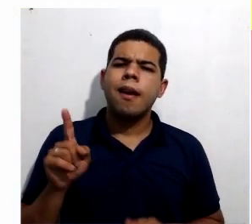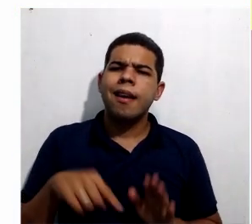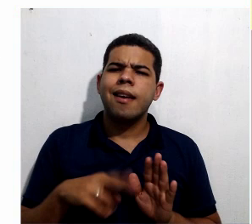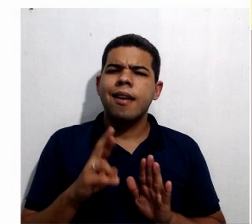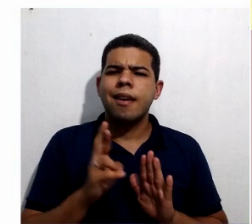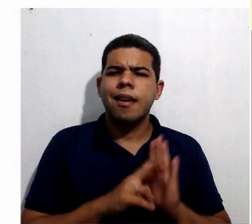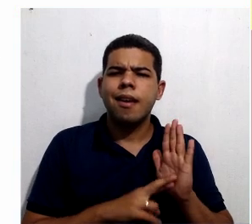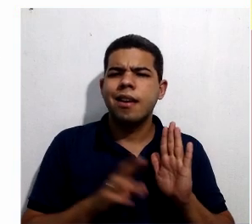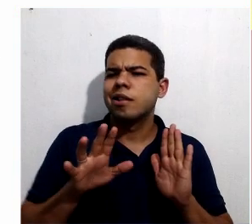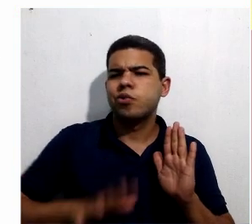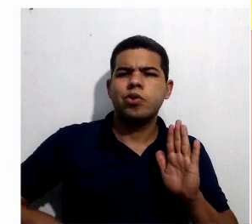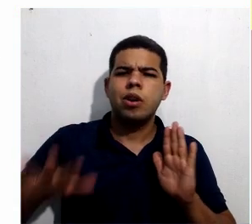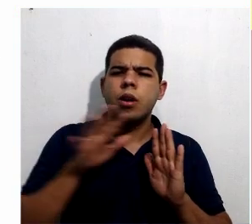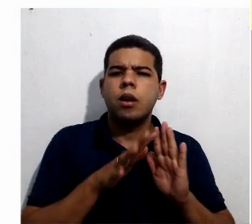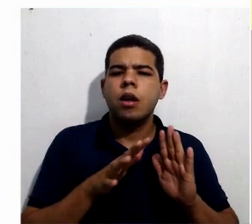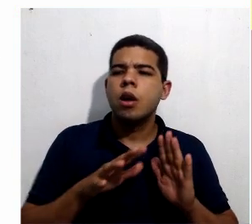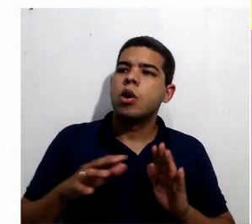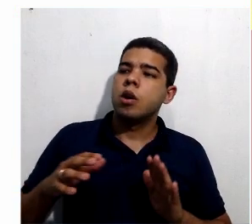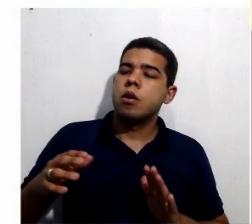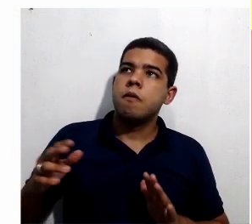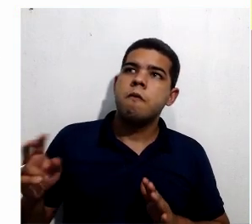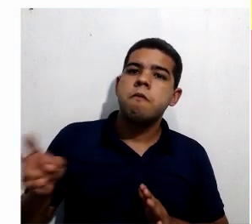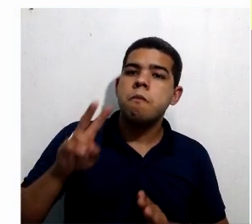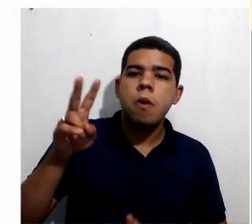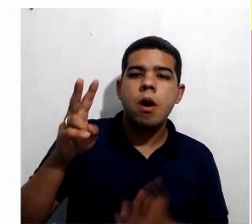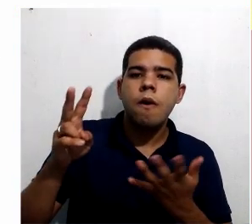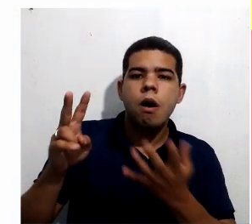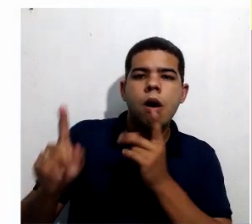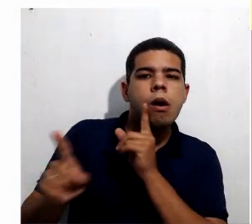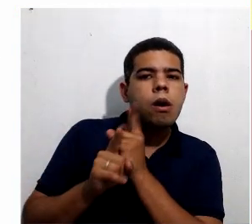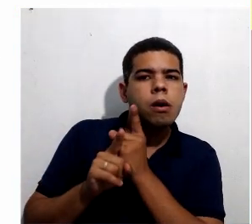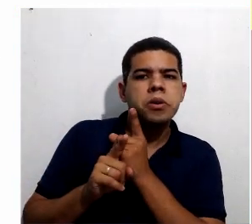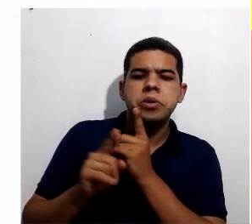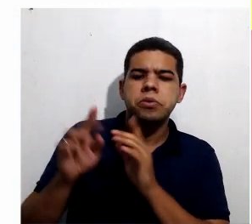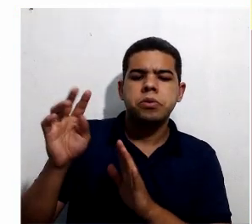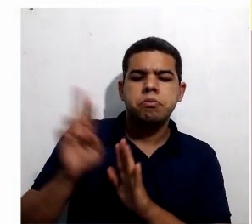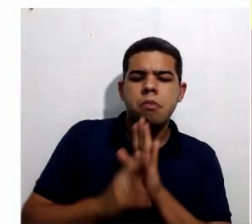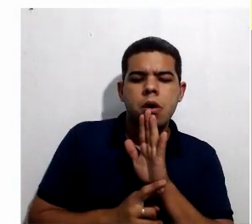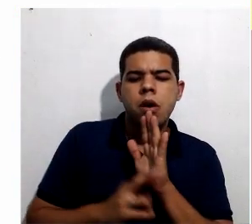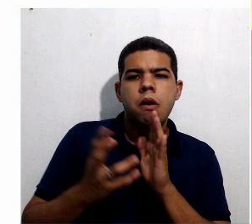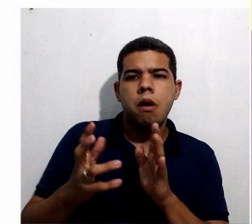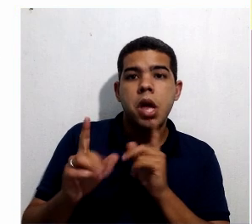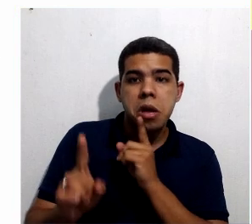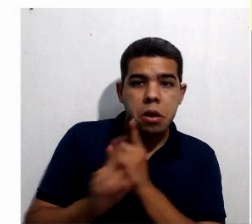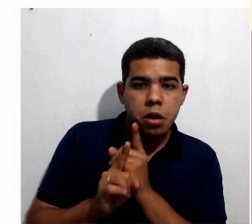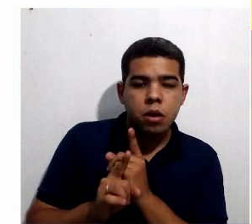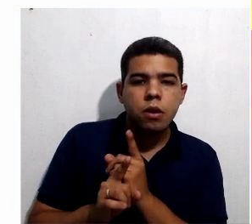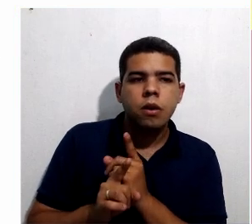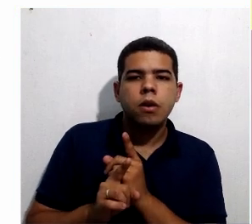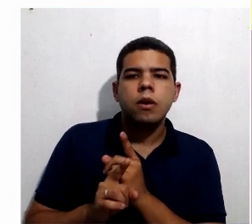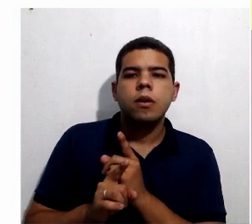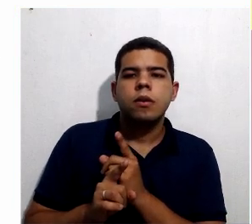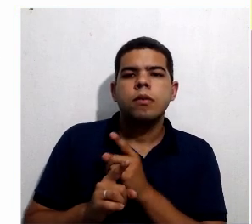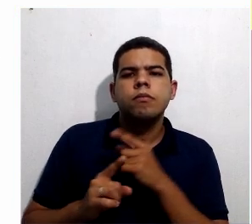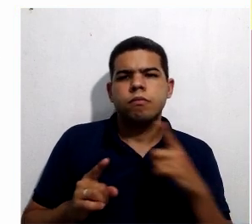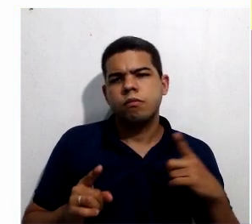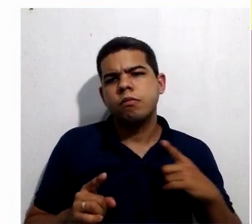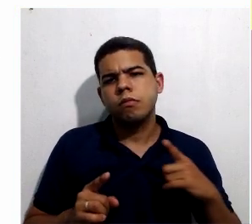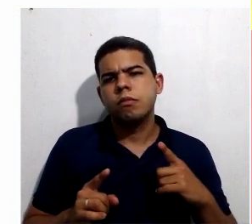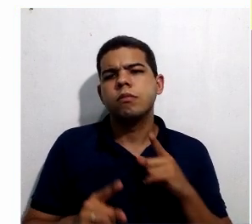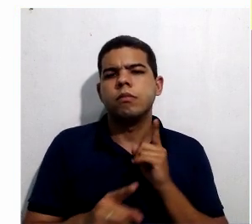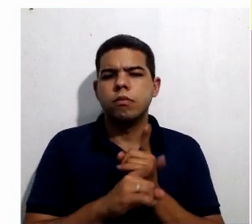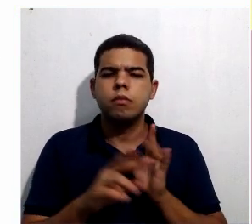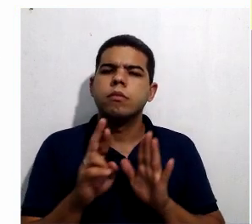aquela regrinha que é geral. Qualquer valor que você quiser encontrar, qualquer termo dessa sequência que você quiser encontrar, você vai